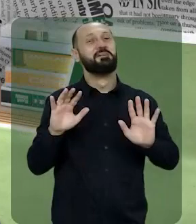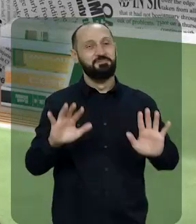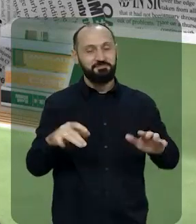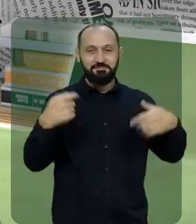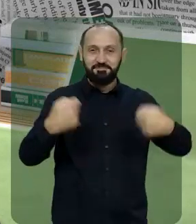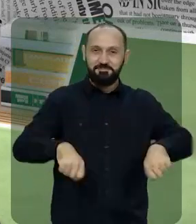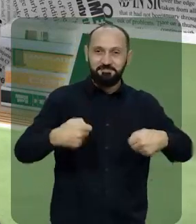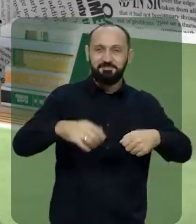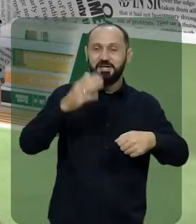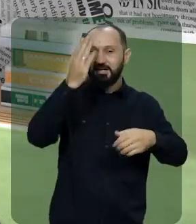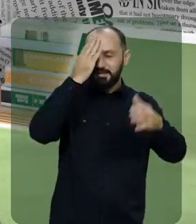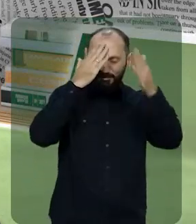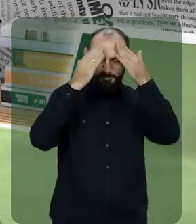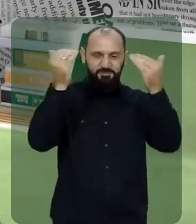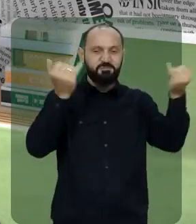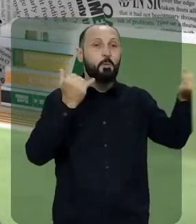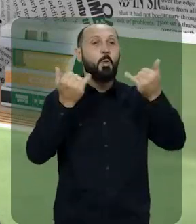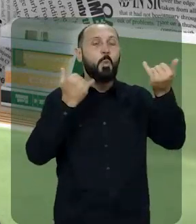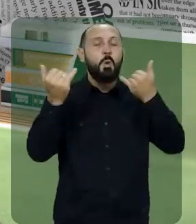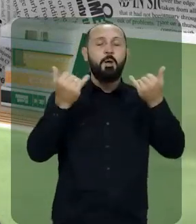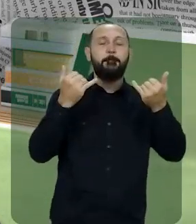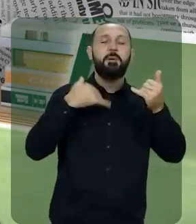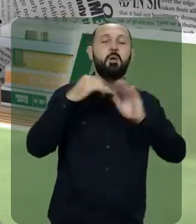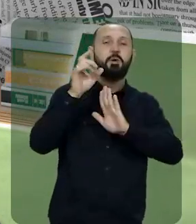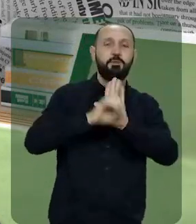Agradeço e desejo a todos